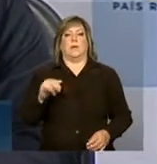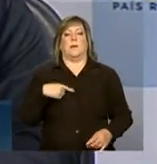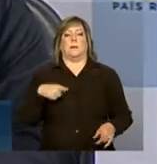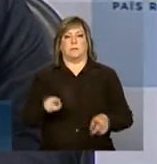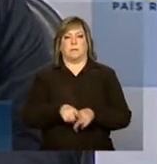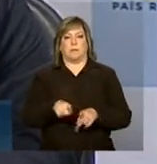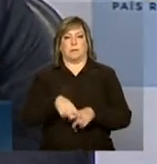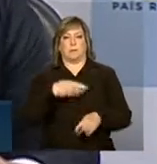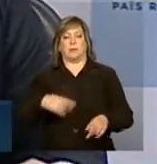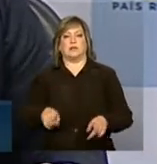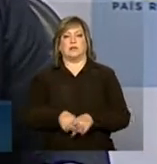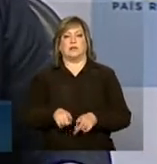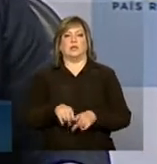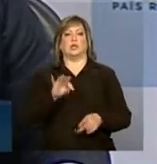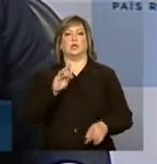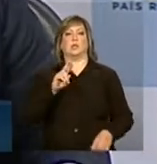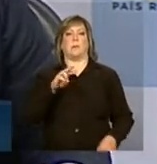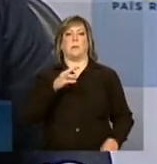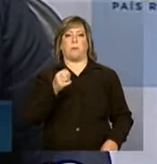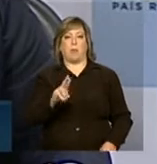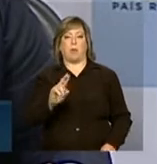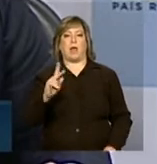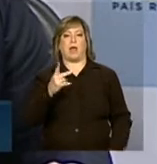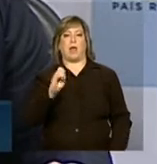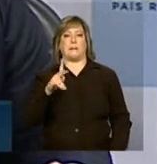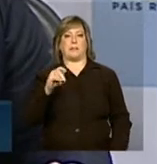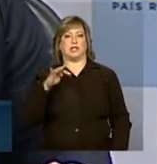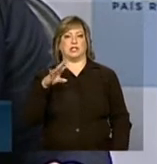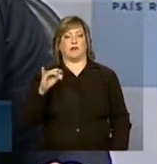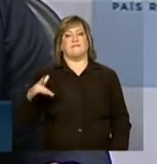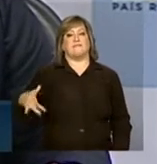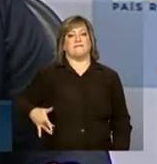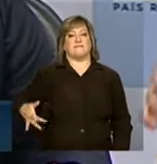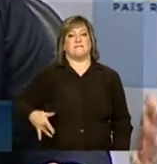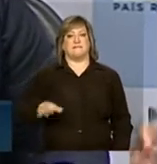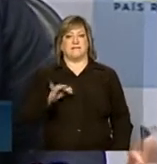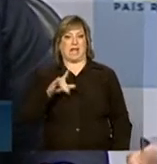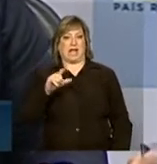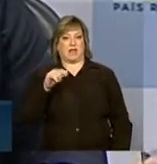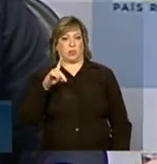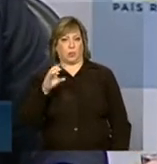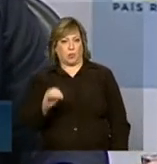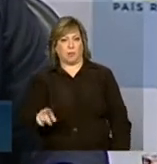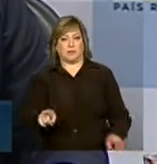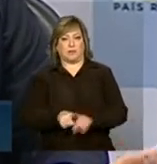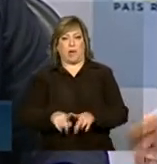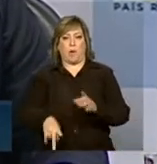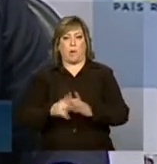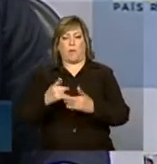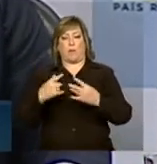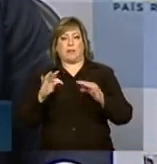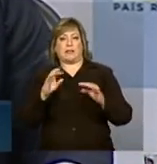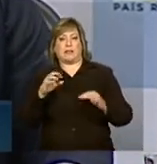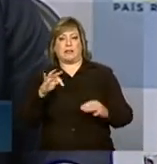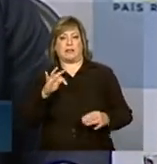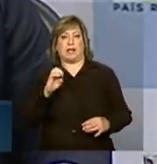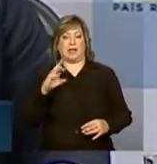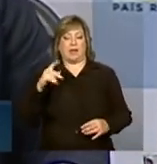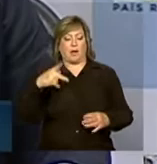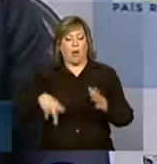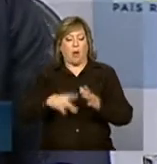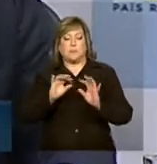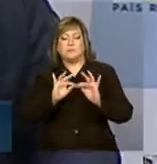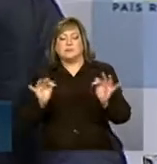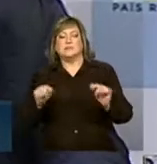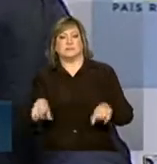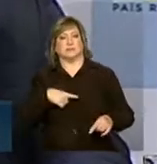de tumores hepáticos, que é uma técnica para retirada de tumores do fígado, também menos invasiva. Aqui é preciso